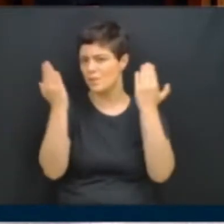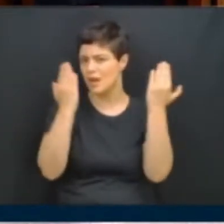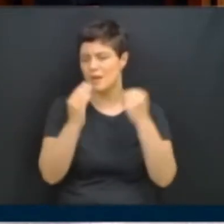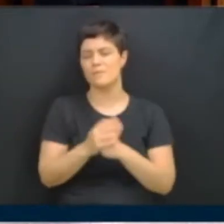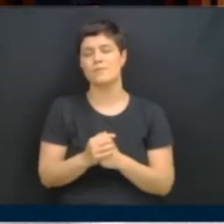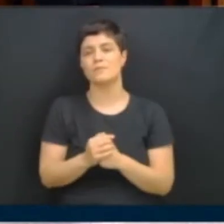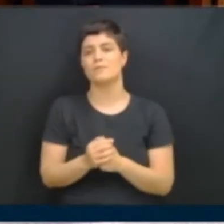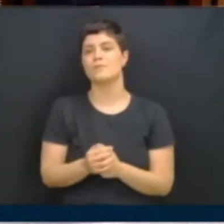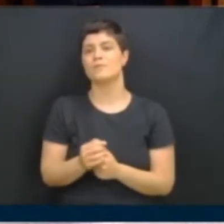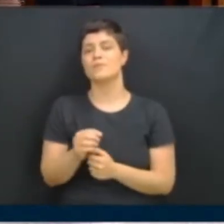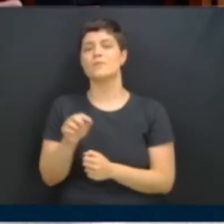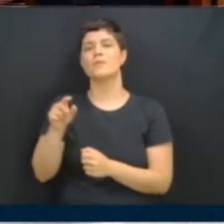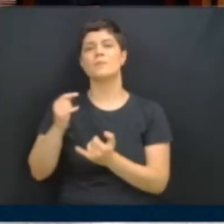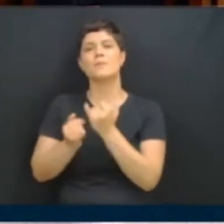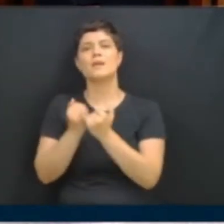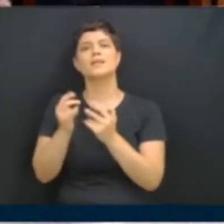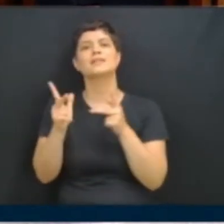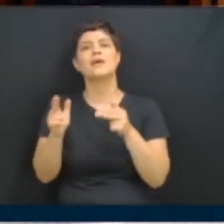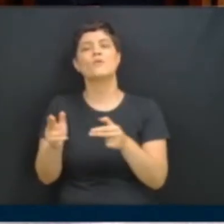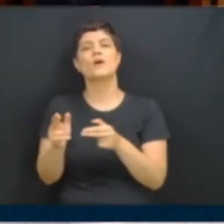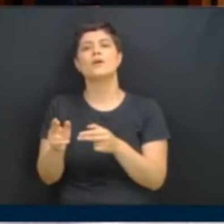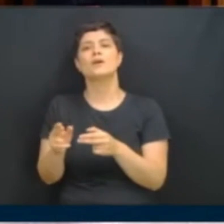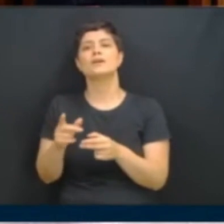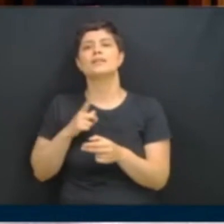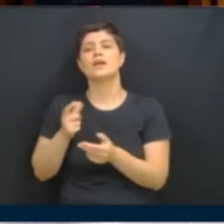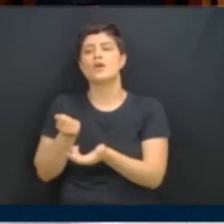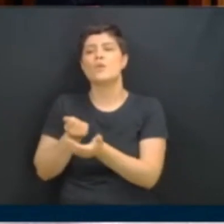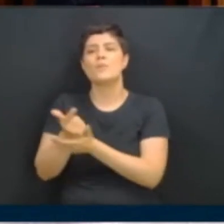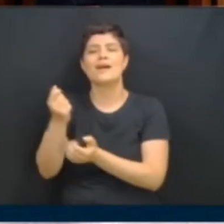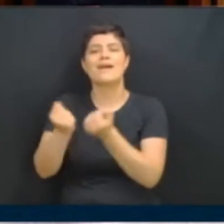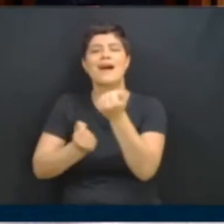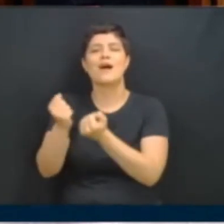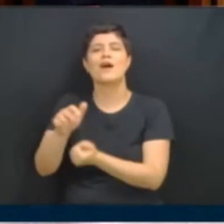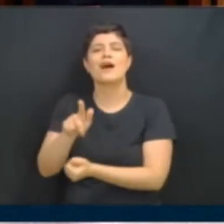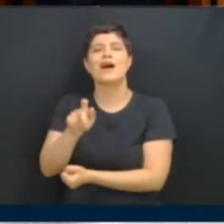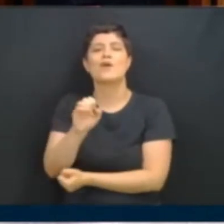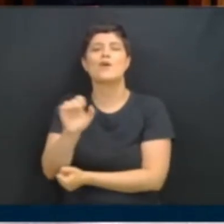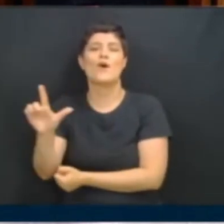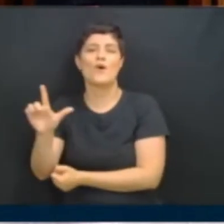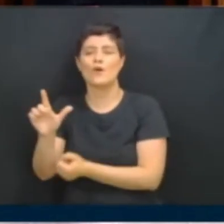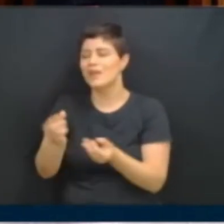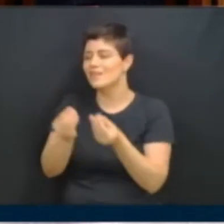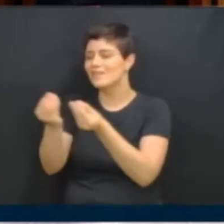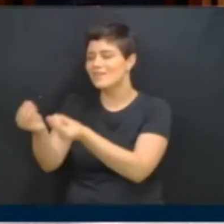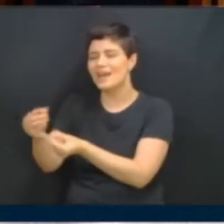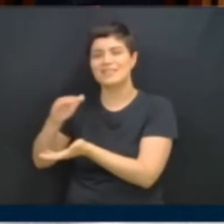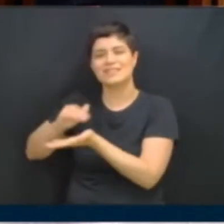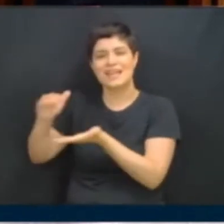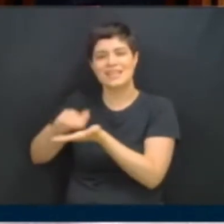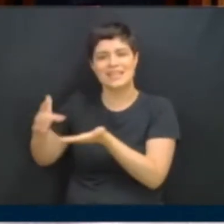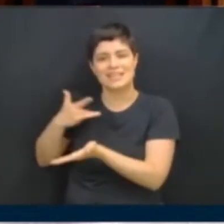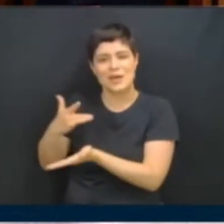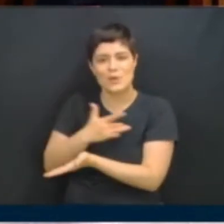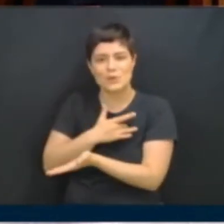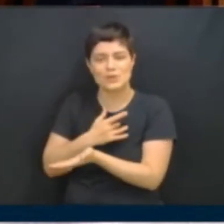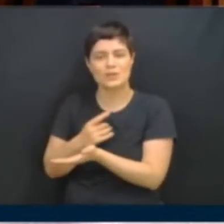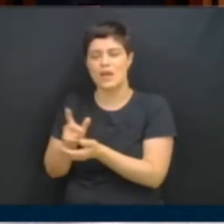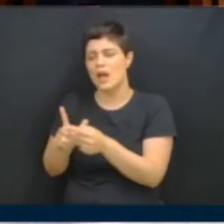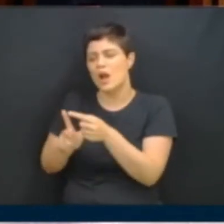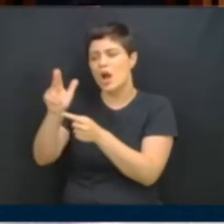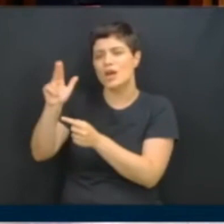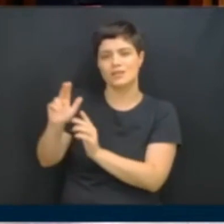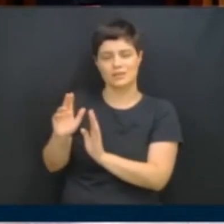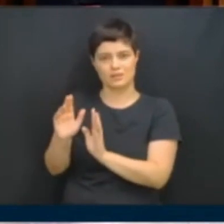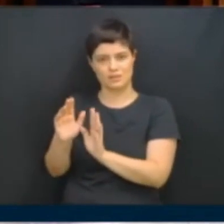deixasse de comprar um golzinho para o departamento de saúde no ano inteiro. E não é o caso aqui, porque o dinheiro nem está, de